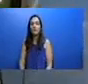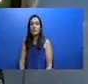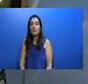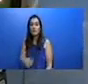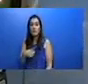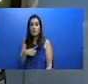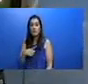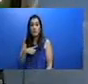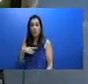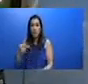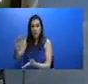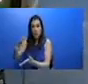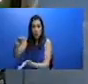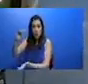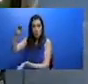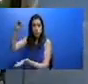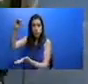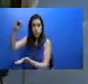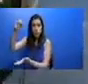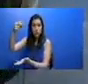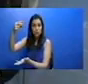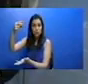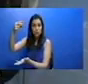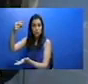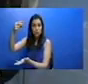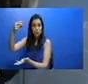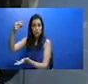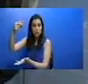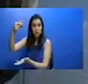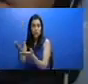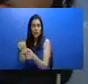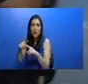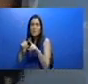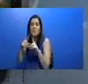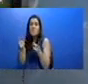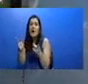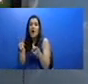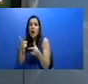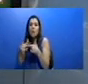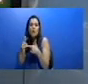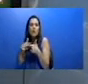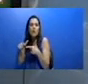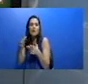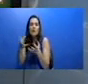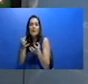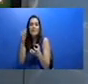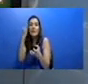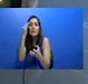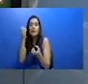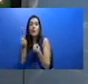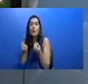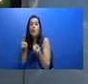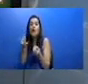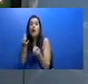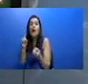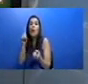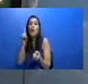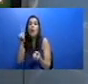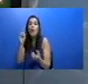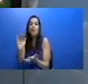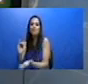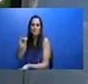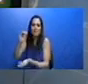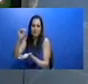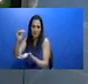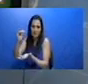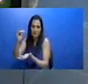2 quilos de ração. Mas o problema quer saber quanto custa só 1 quilo dessa ração, ou seja,